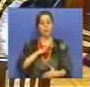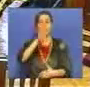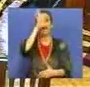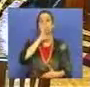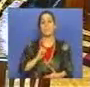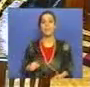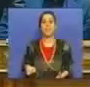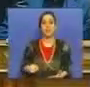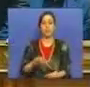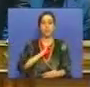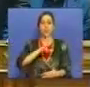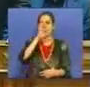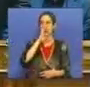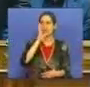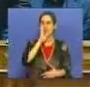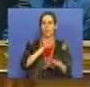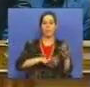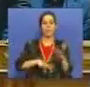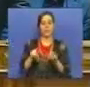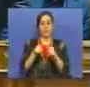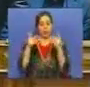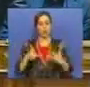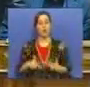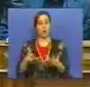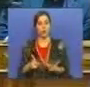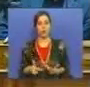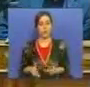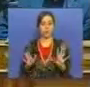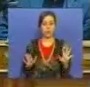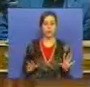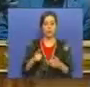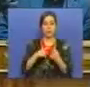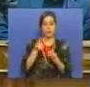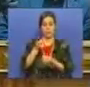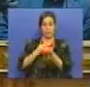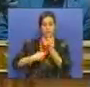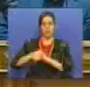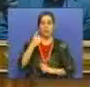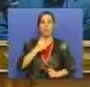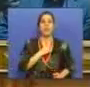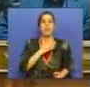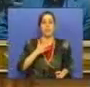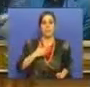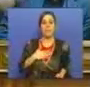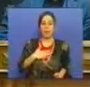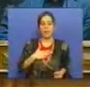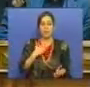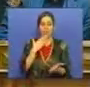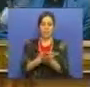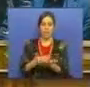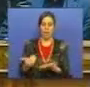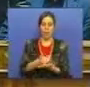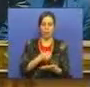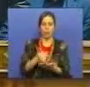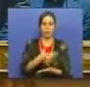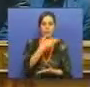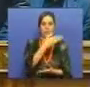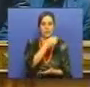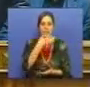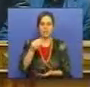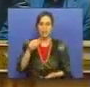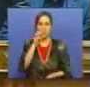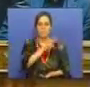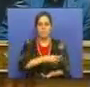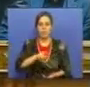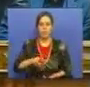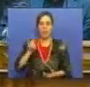Ministro, o Sr. Ministro sabe fazer contas. Quando se vende uma empresa que dá um lucro de 700 milhões de euros